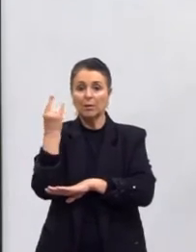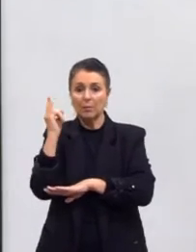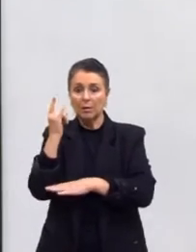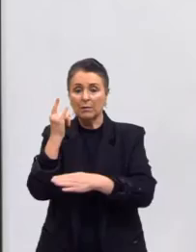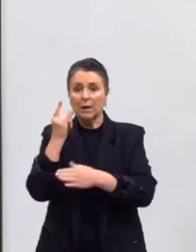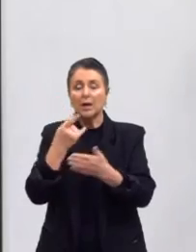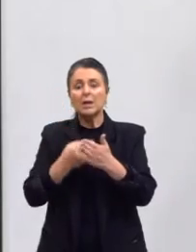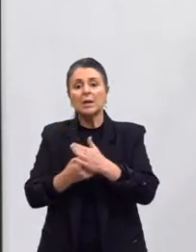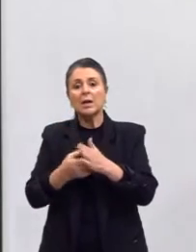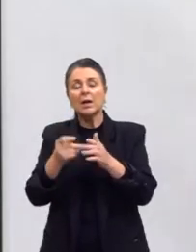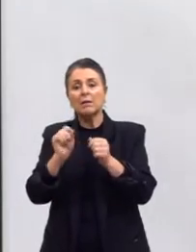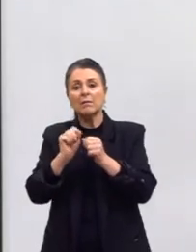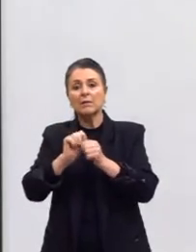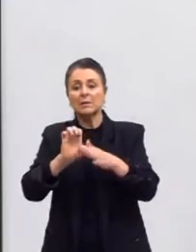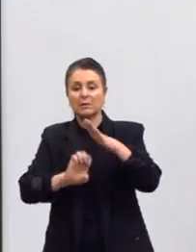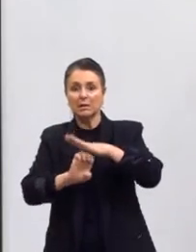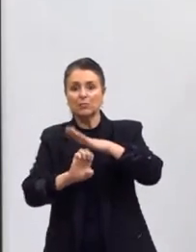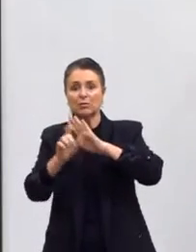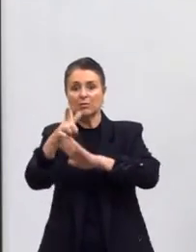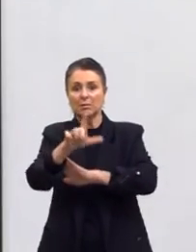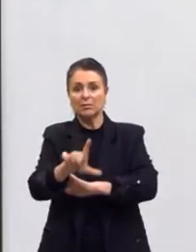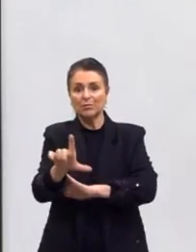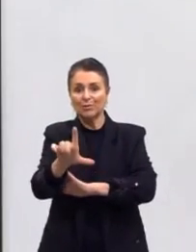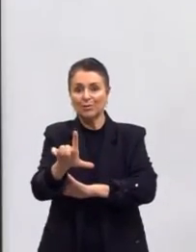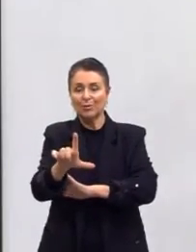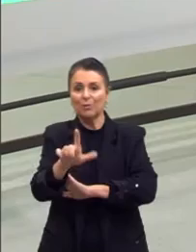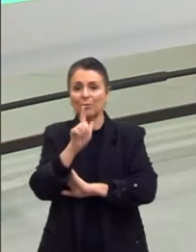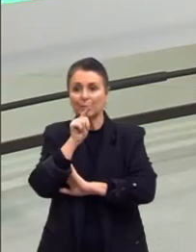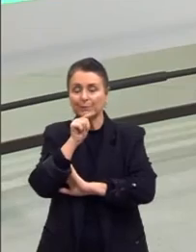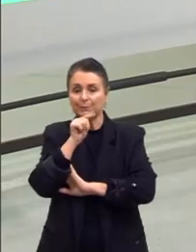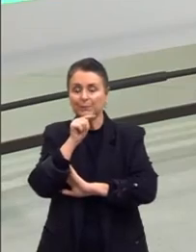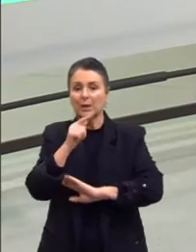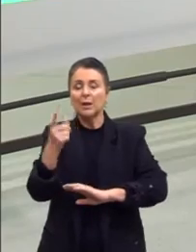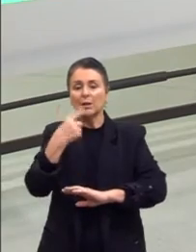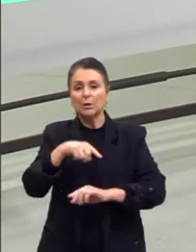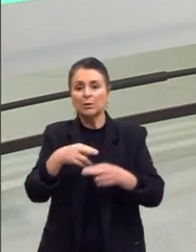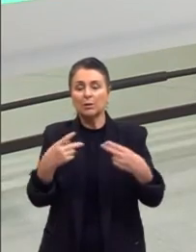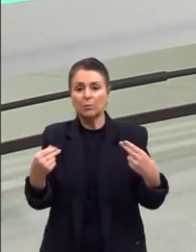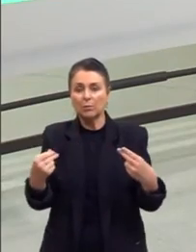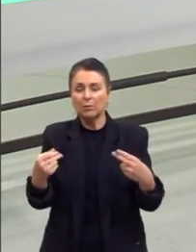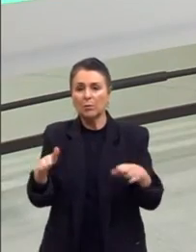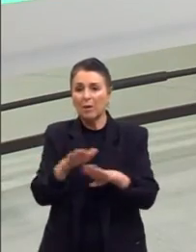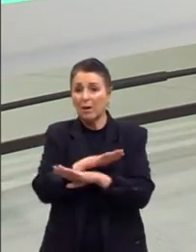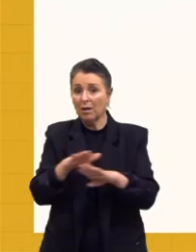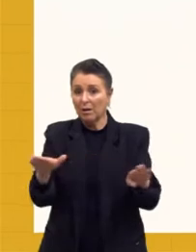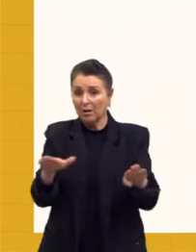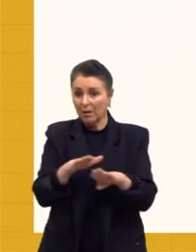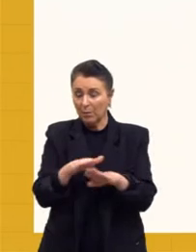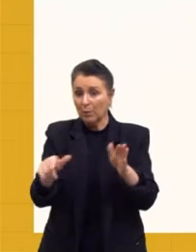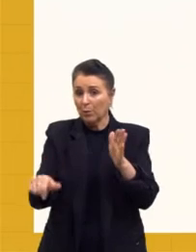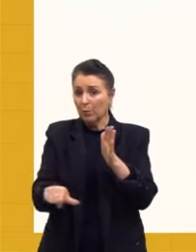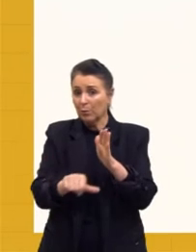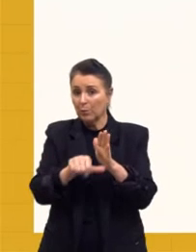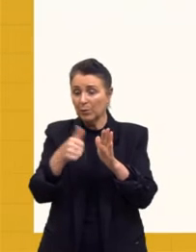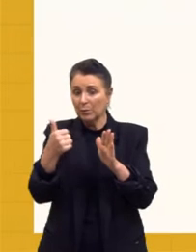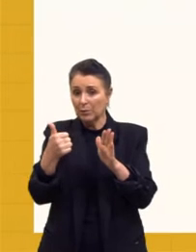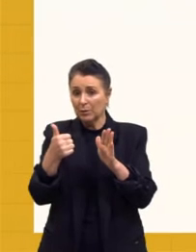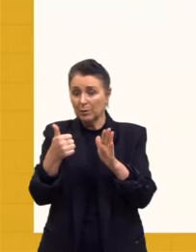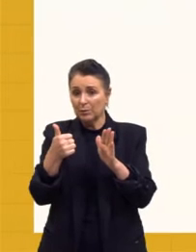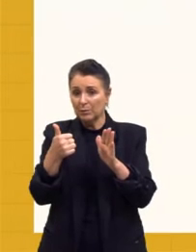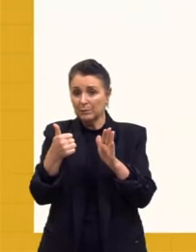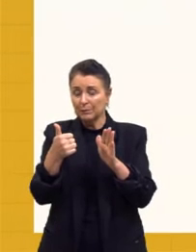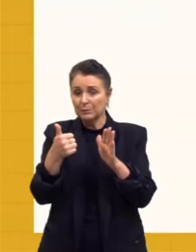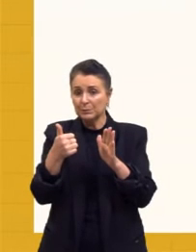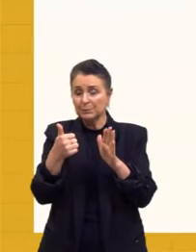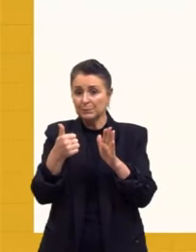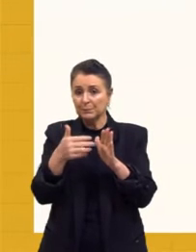E aí uma das questões que ele traz Justamente que a gente tava pensando é quando ele acaba o primeiro primeiro primeira questão de